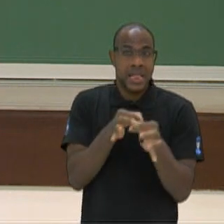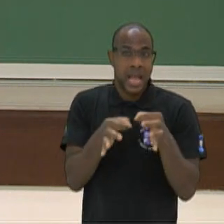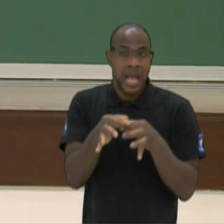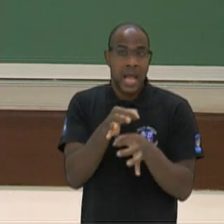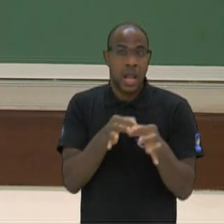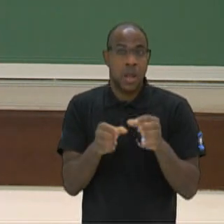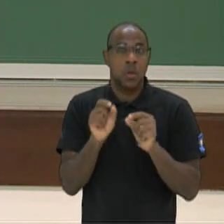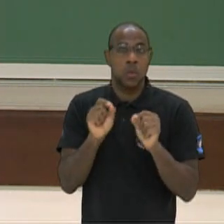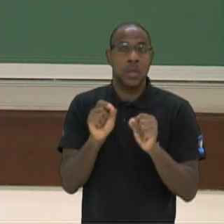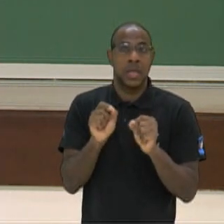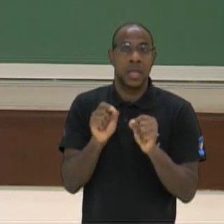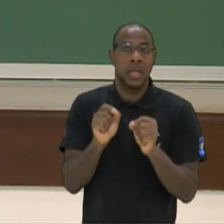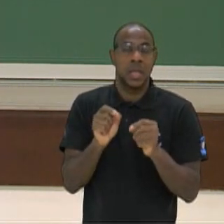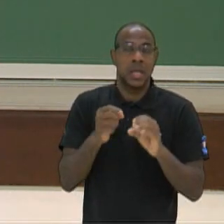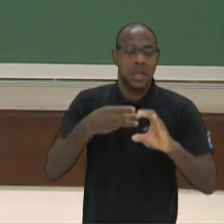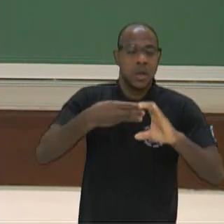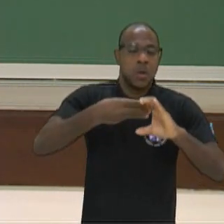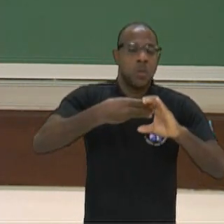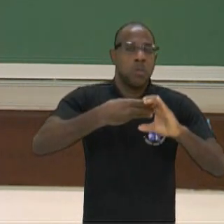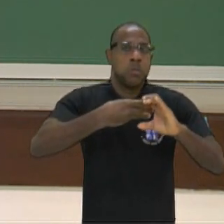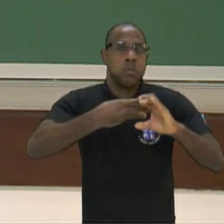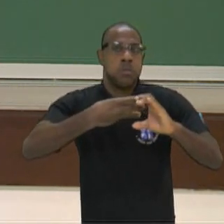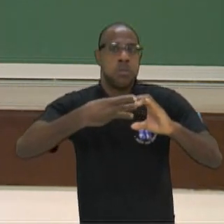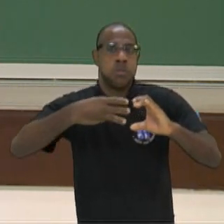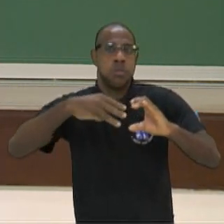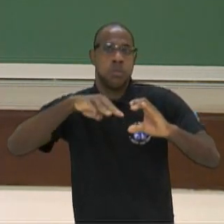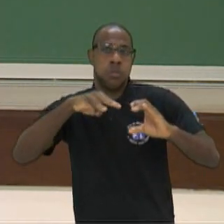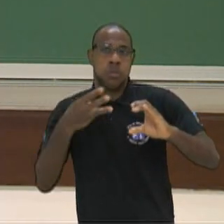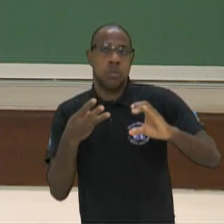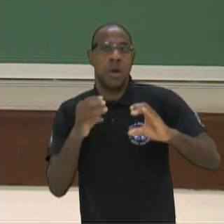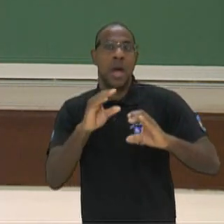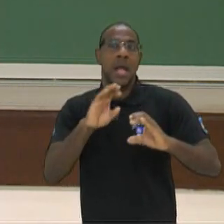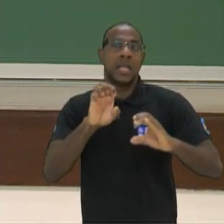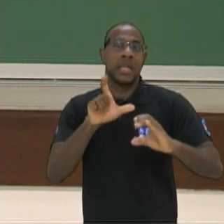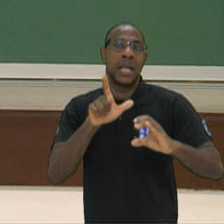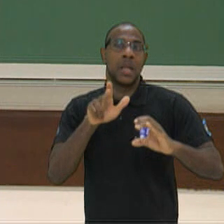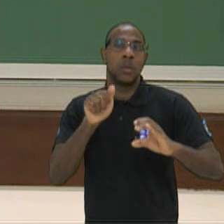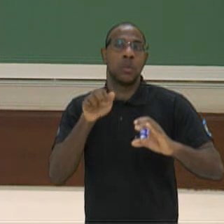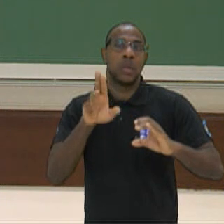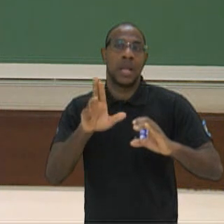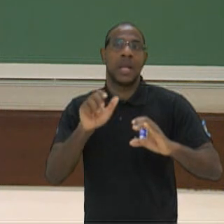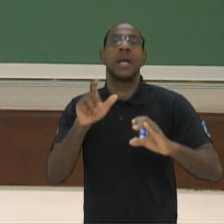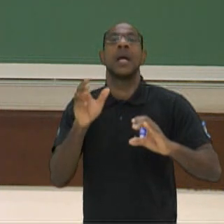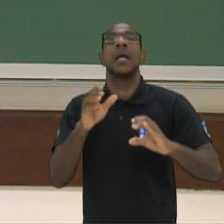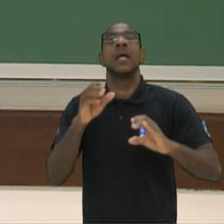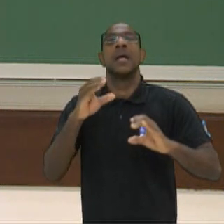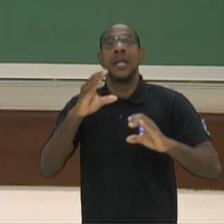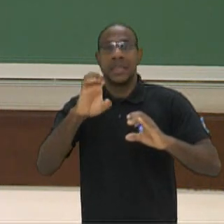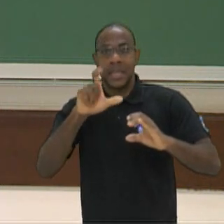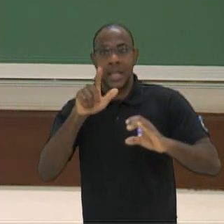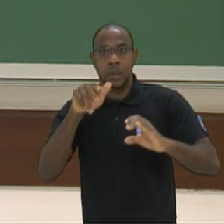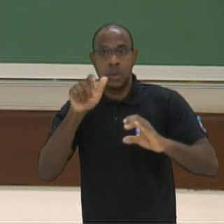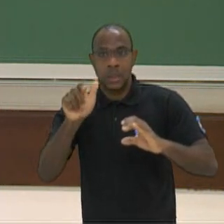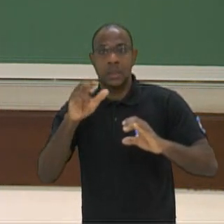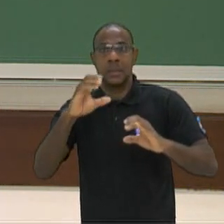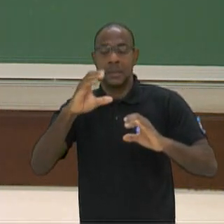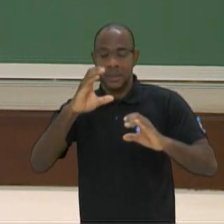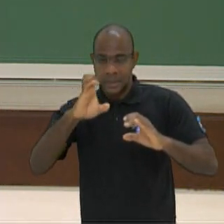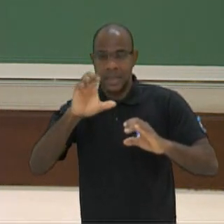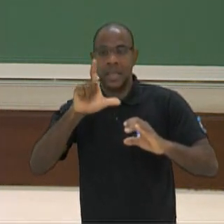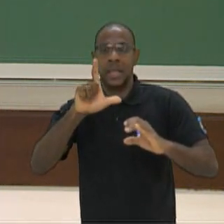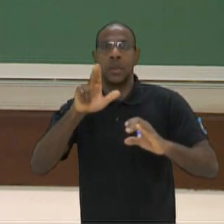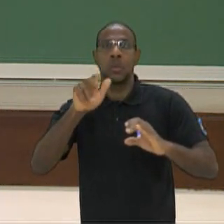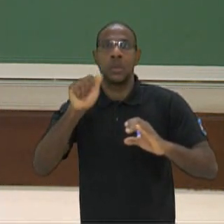chamadas de células-tronco embrionárias e elas têm um poder enorme, assim, um interesse muito grande da parte assim,